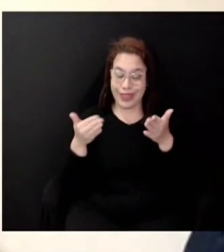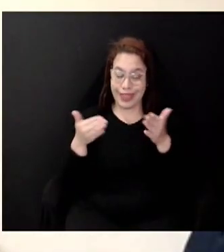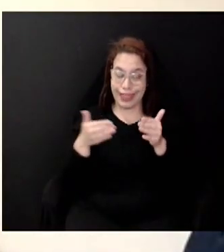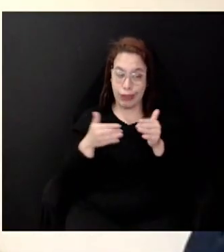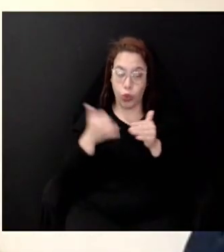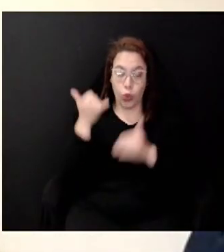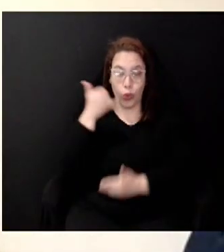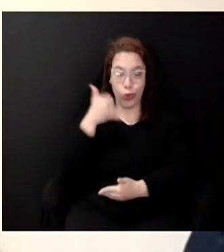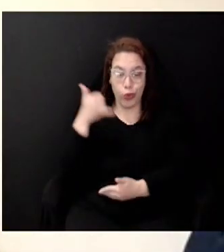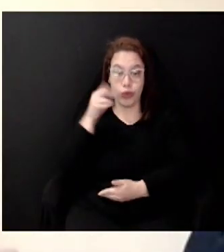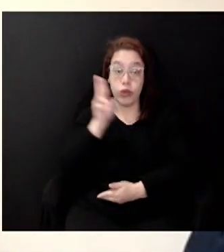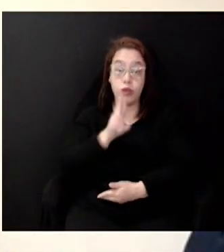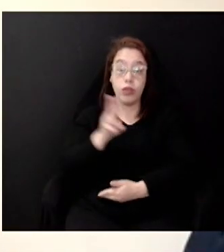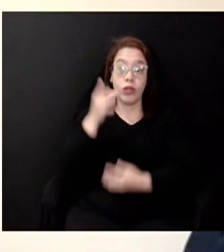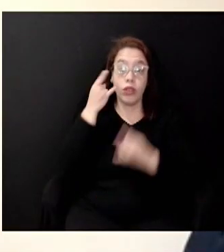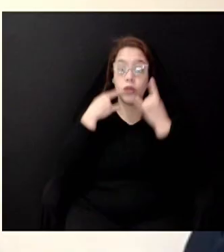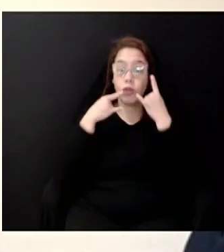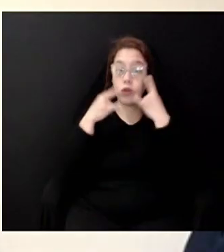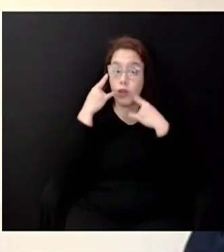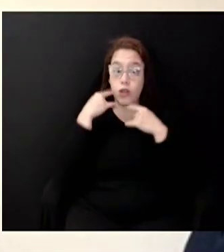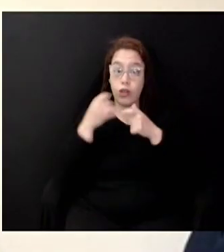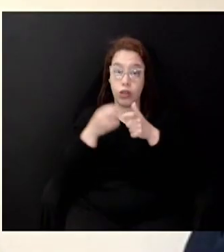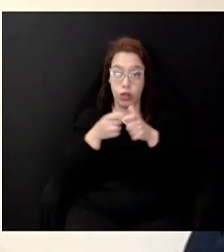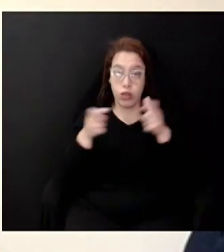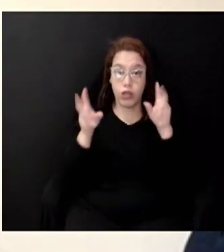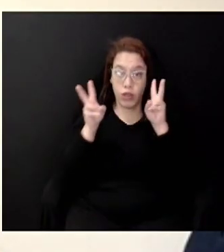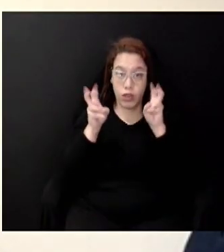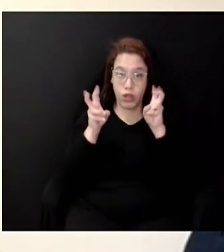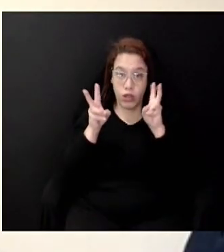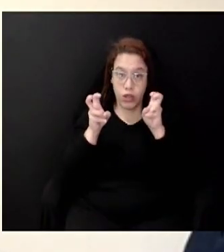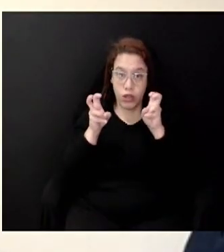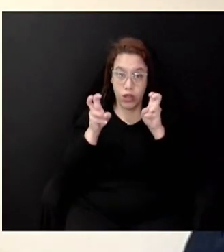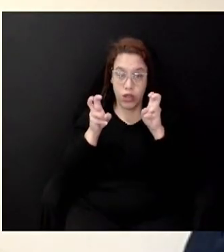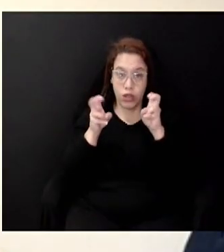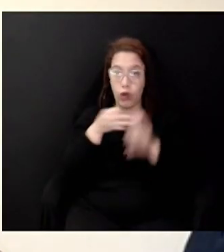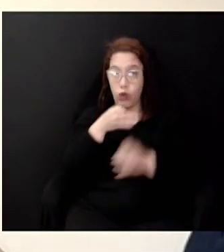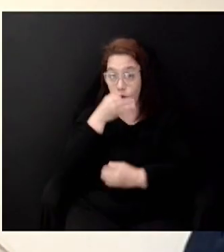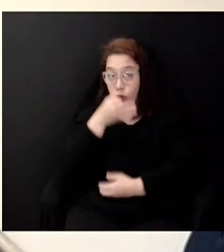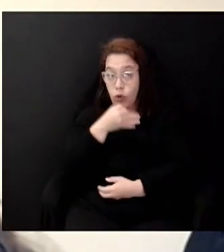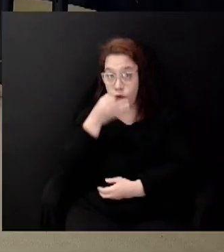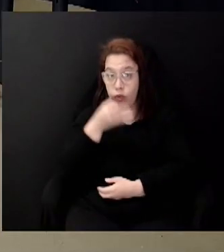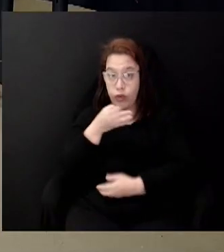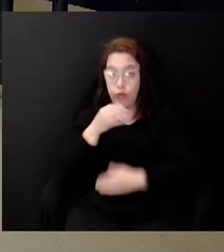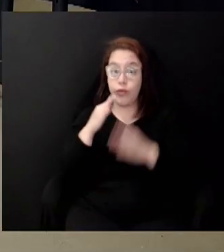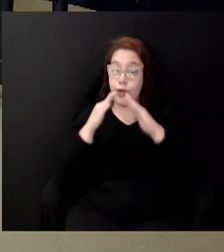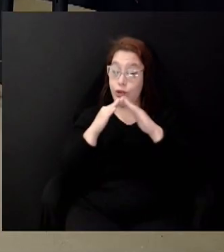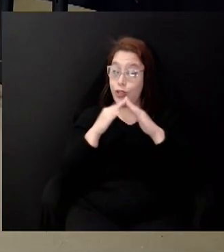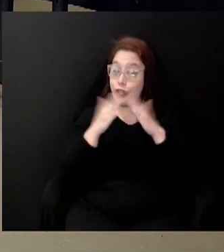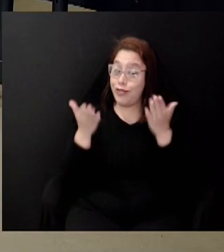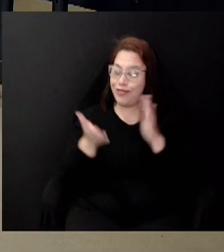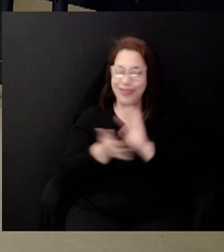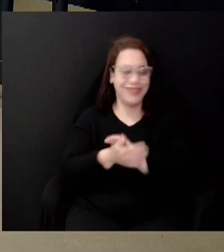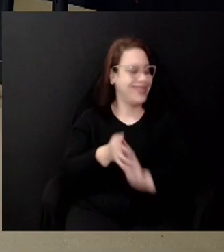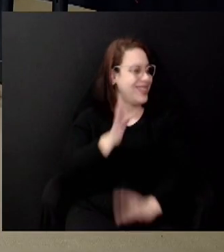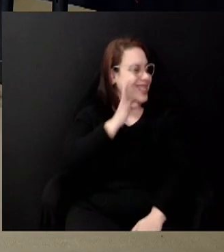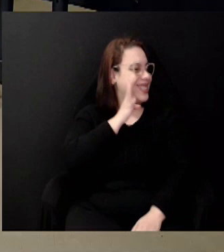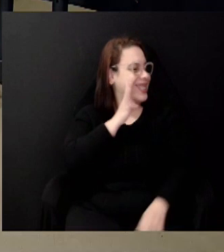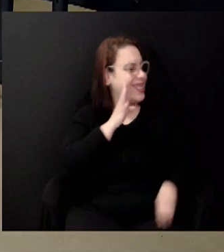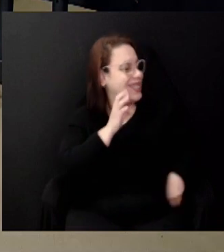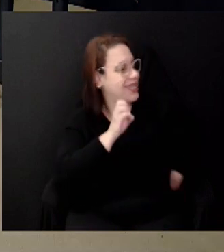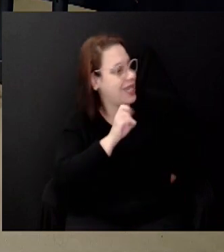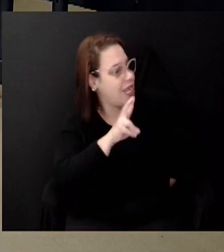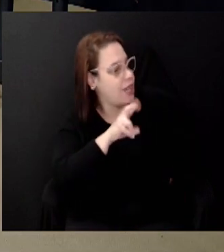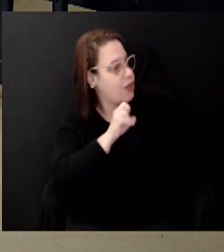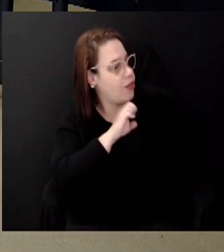interesse maior no tema, fica a sugestão aí para o pessoal de casa. Ai, que legal, Evelyn, que legal.